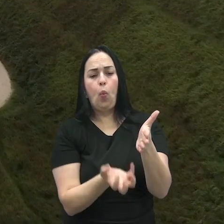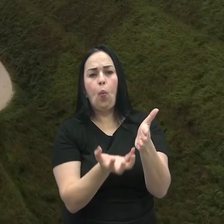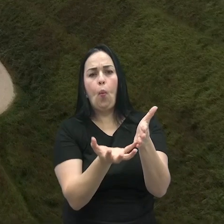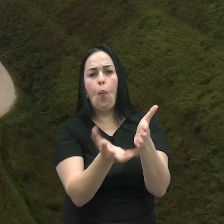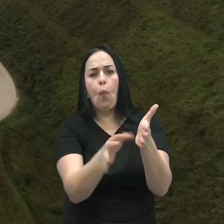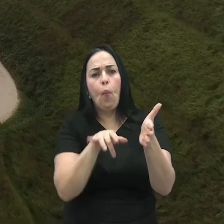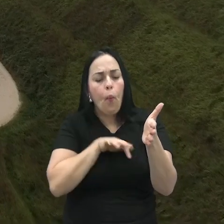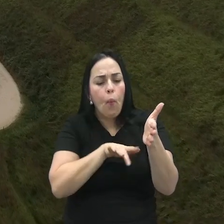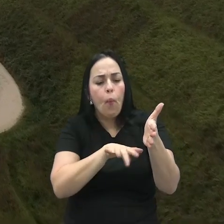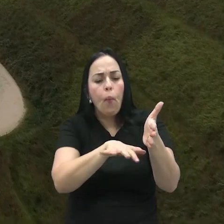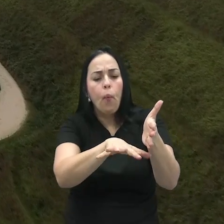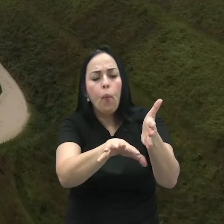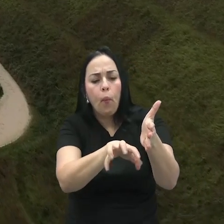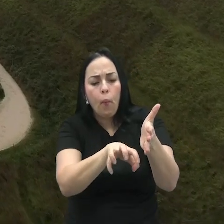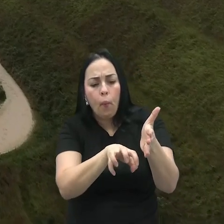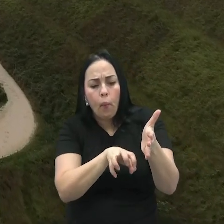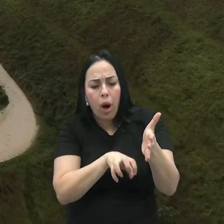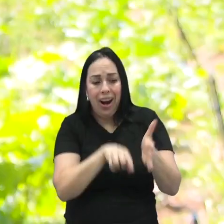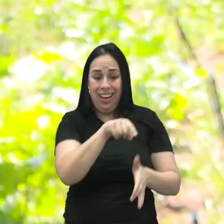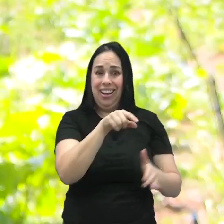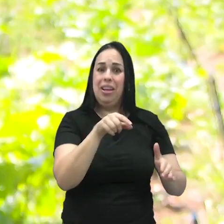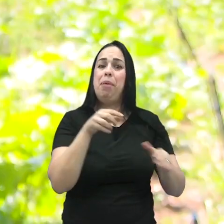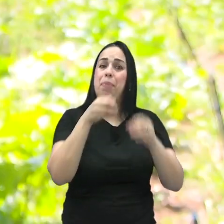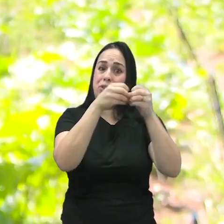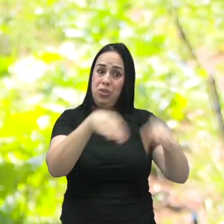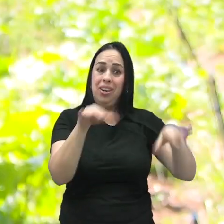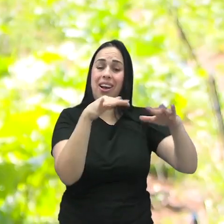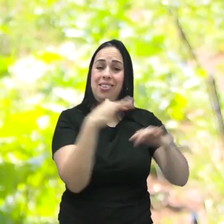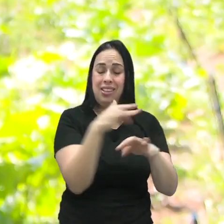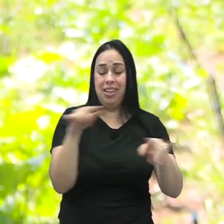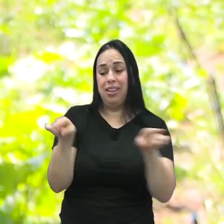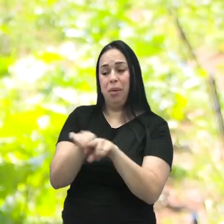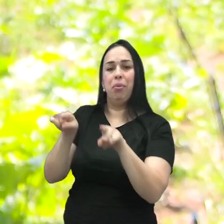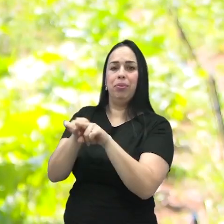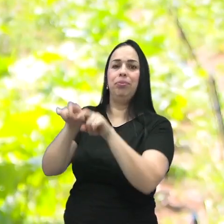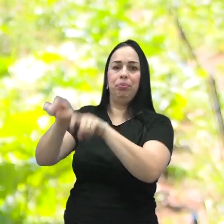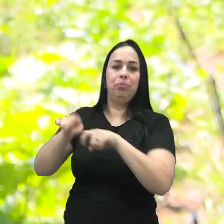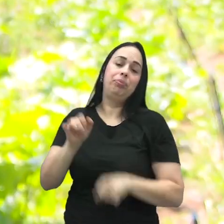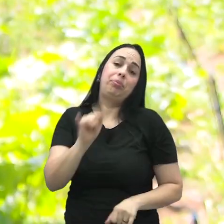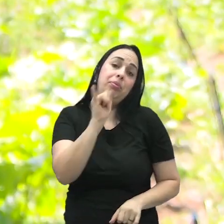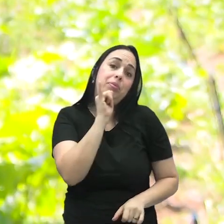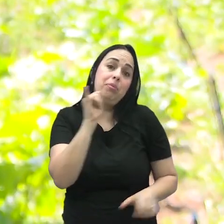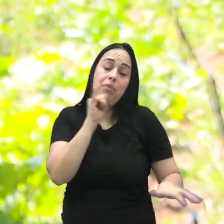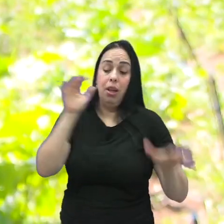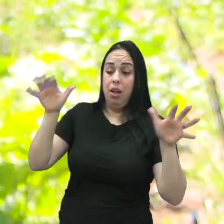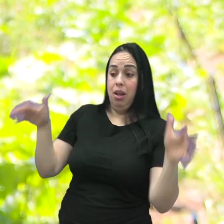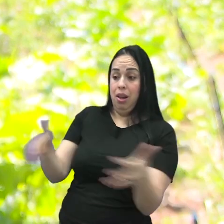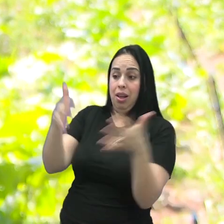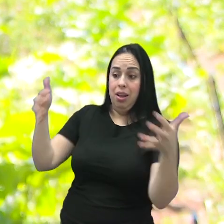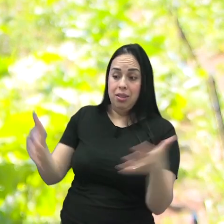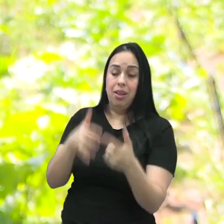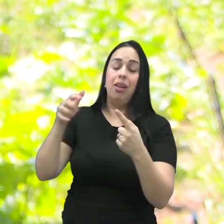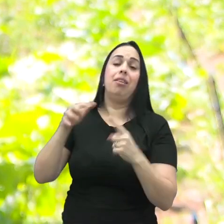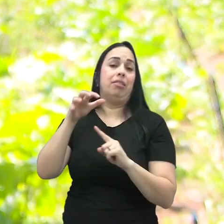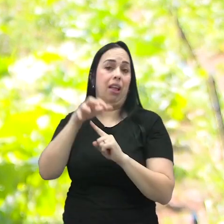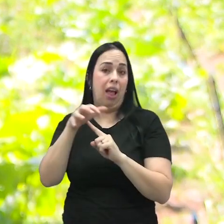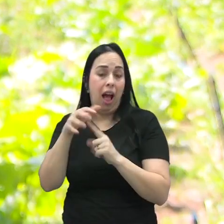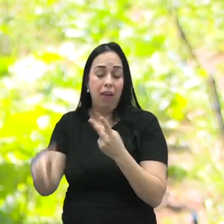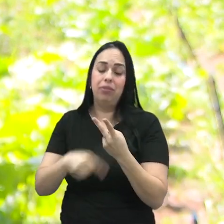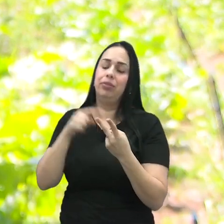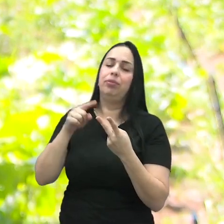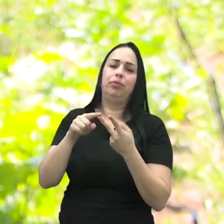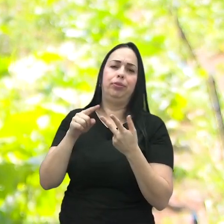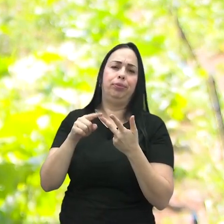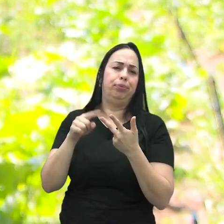atingem tanto as cidades quanto o campo. Isso impactou bastante o cultivo das alfaces, brócolis,